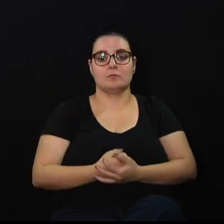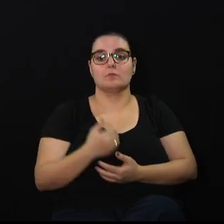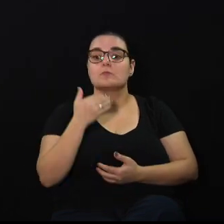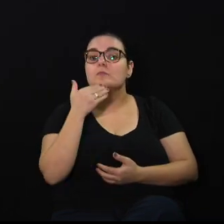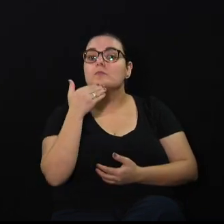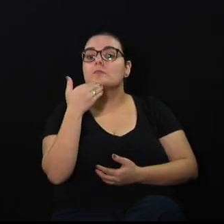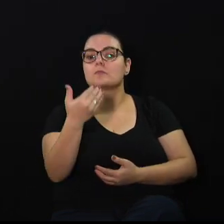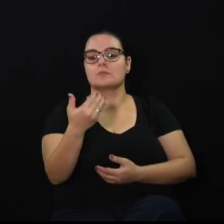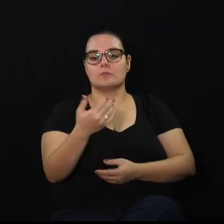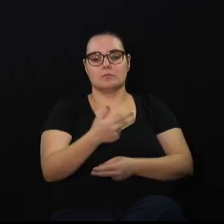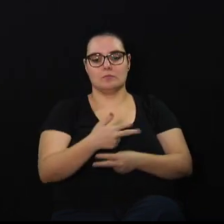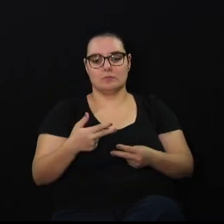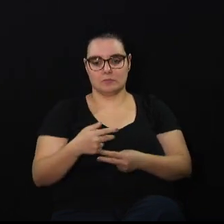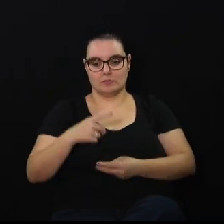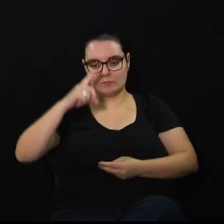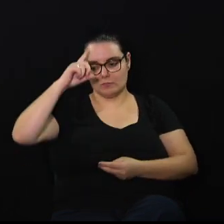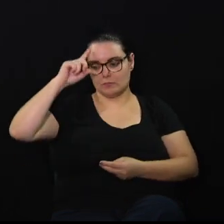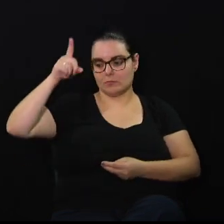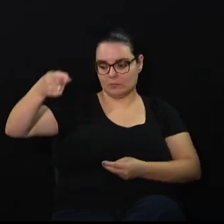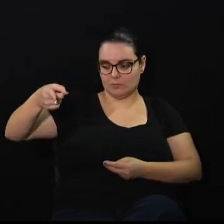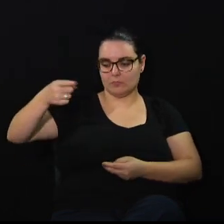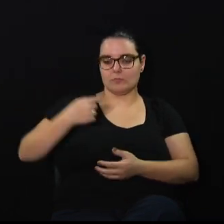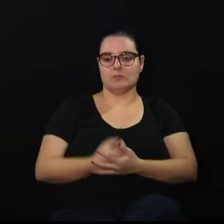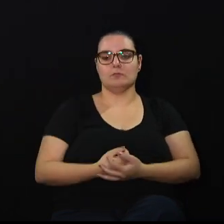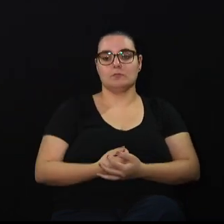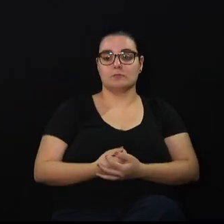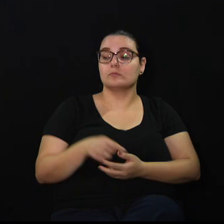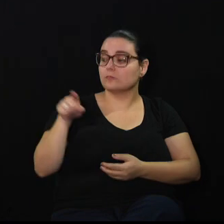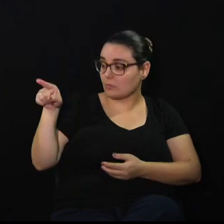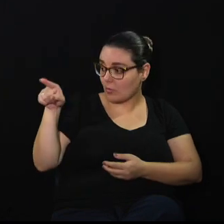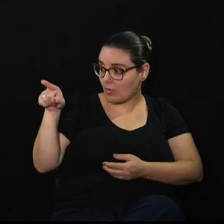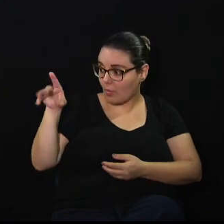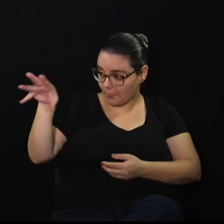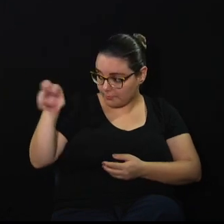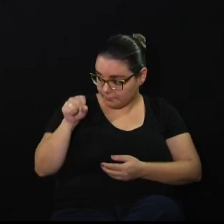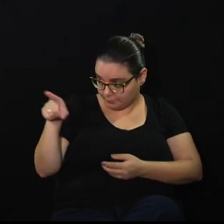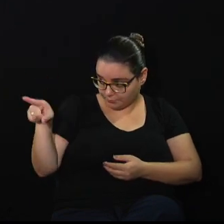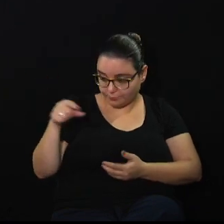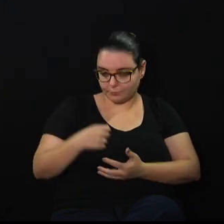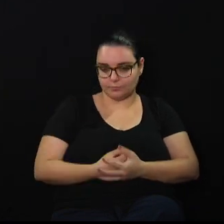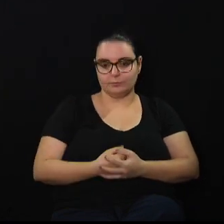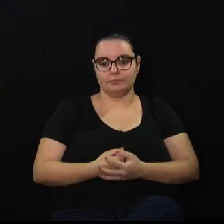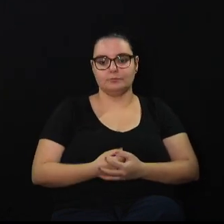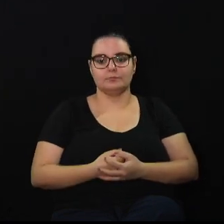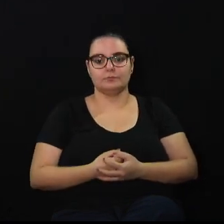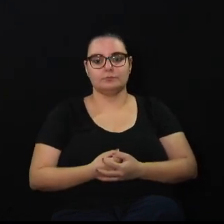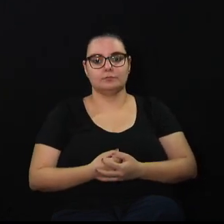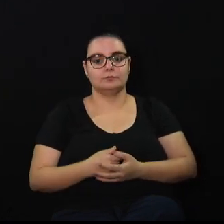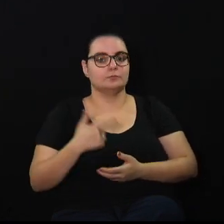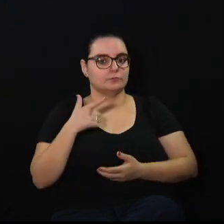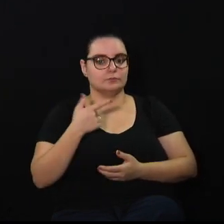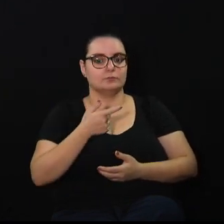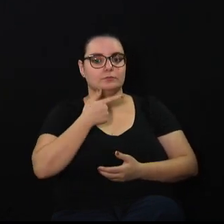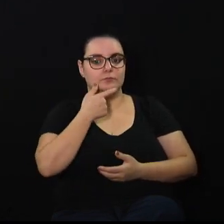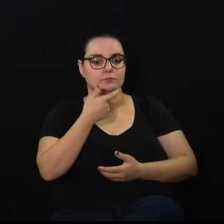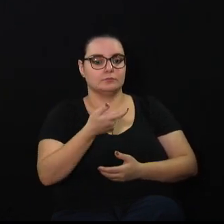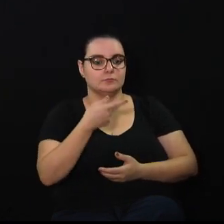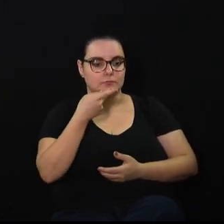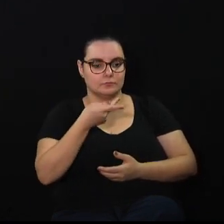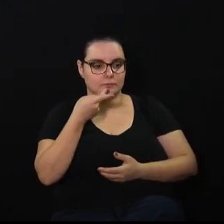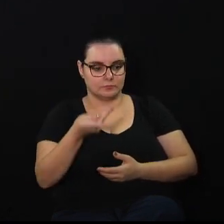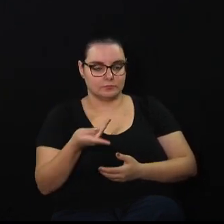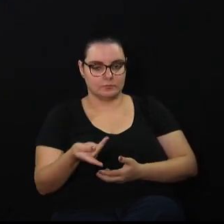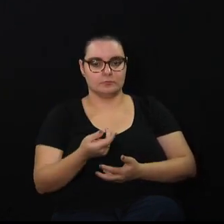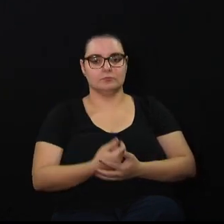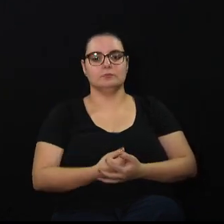coisas então pode ser por apontar quando a criança ainda não tem ou verbal né é o vocal